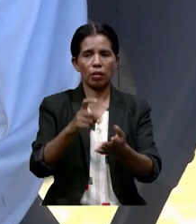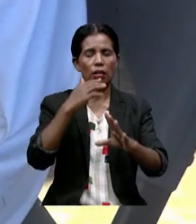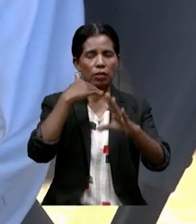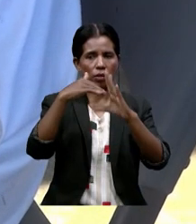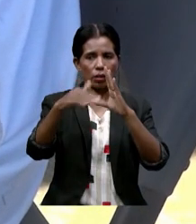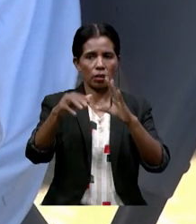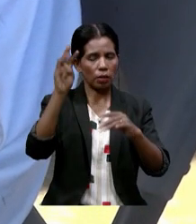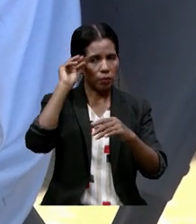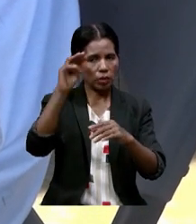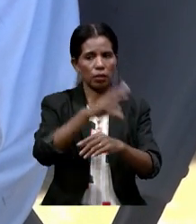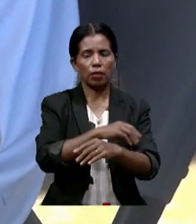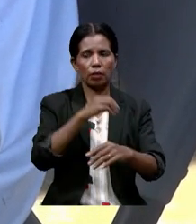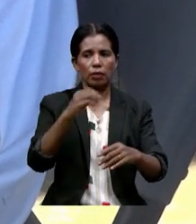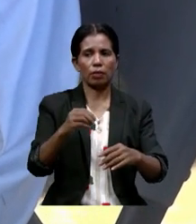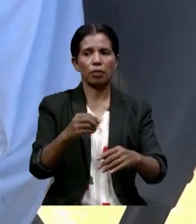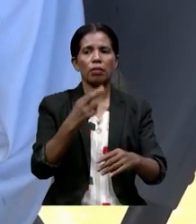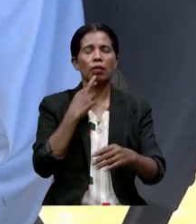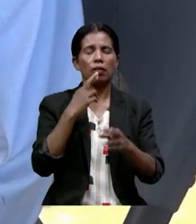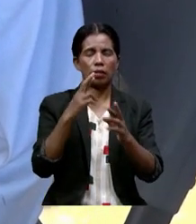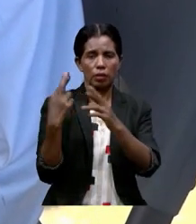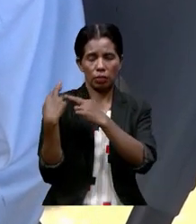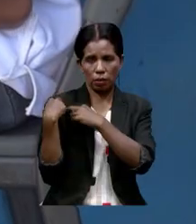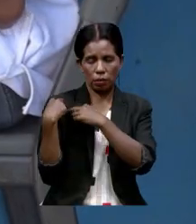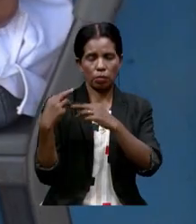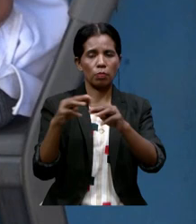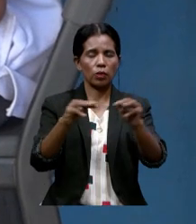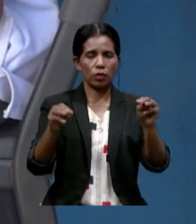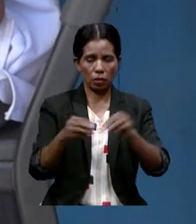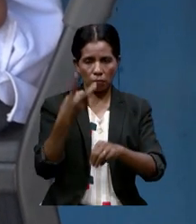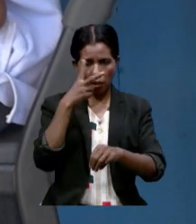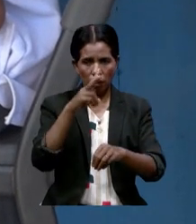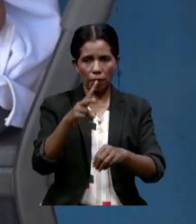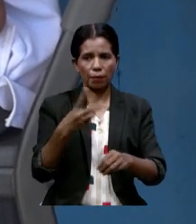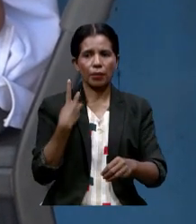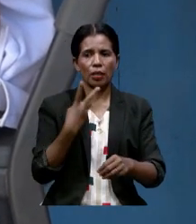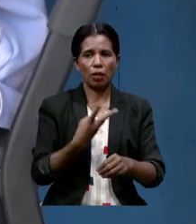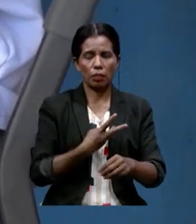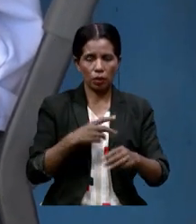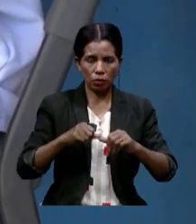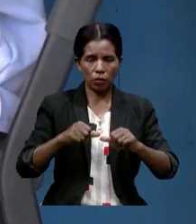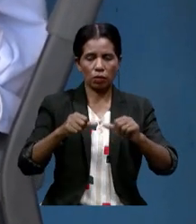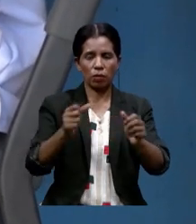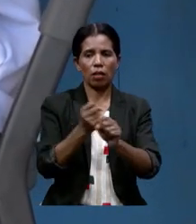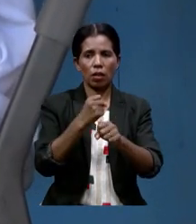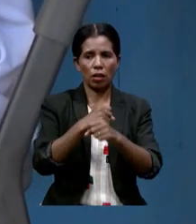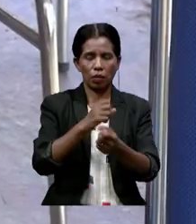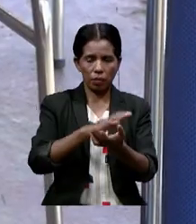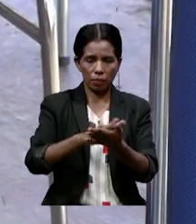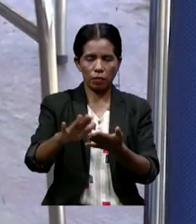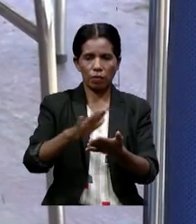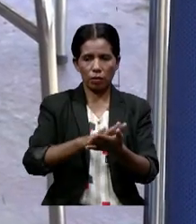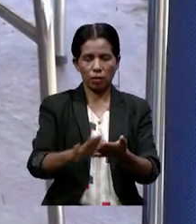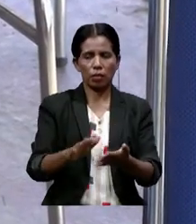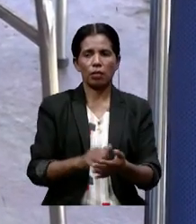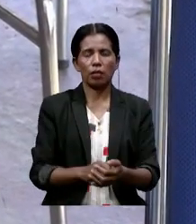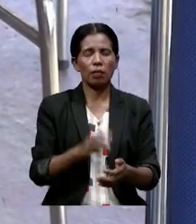excelência ministra, no mos ba responsabilidade do município mos maiare, e a mim mos continua a limpeza, mas ve entupido